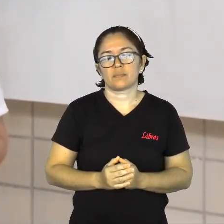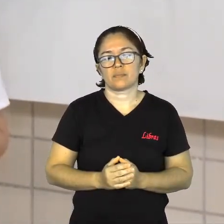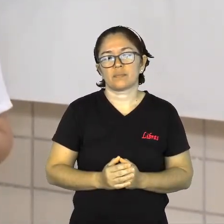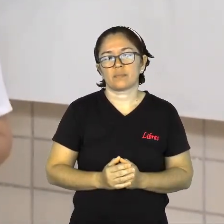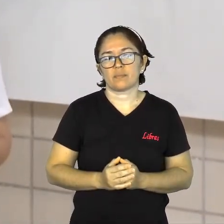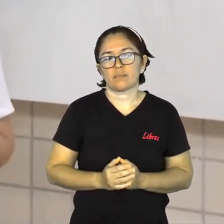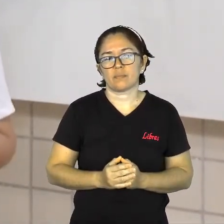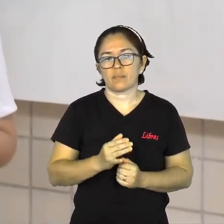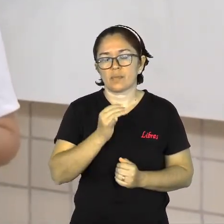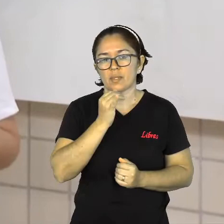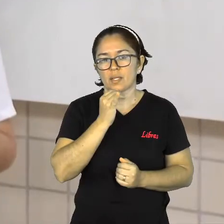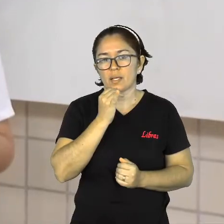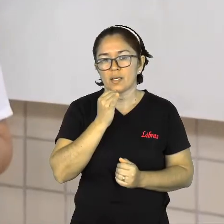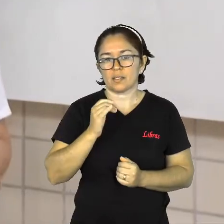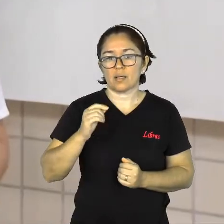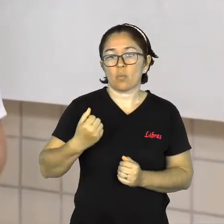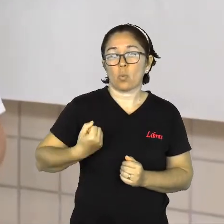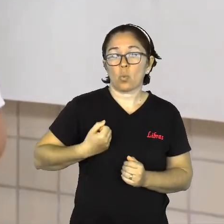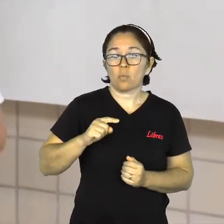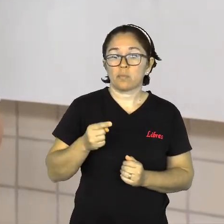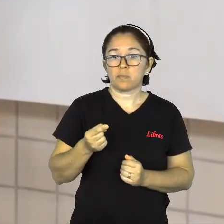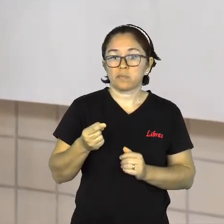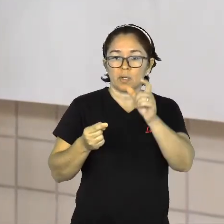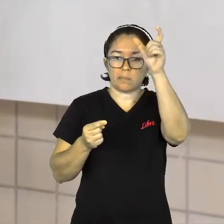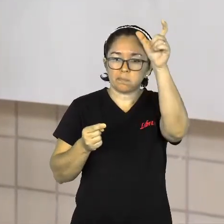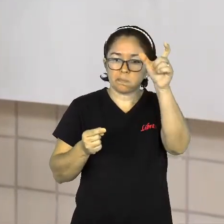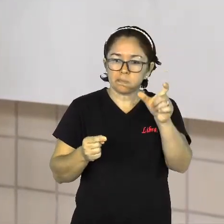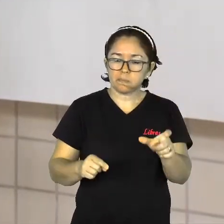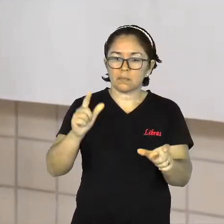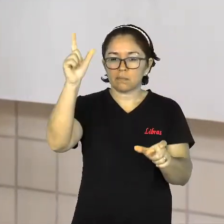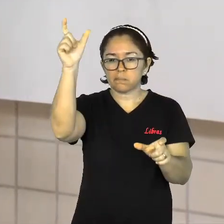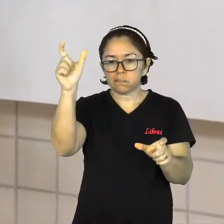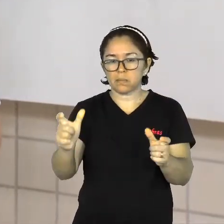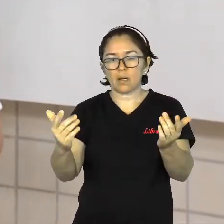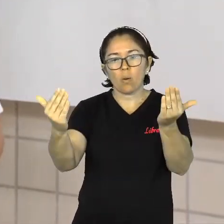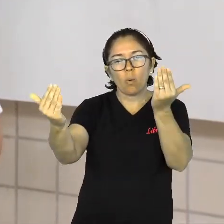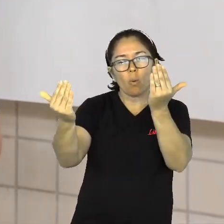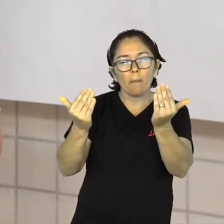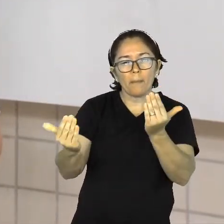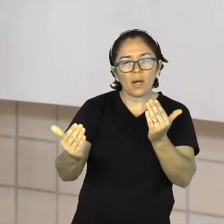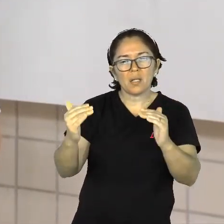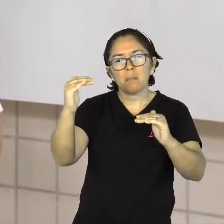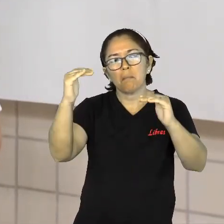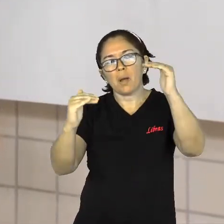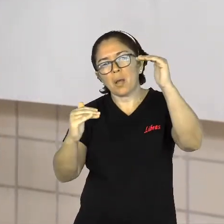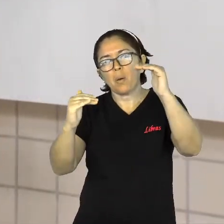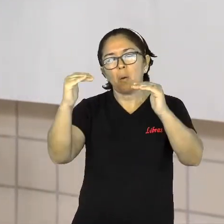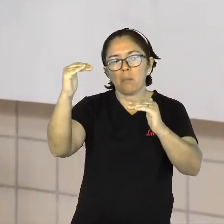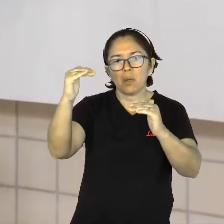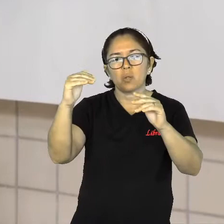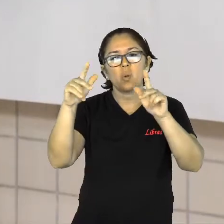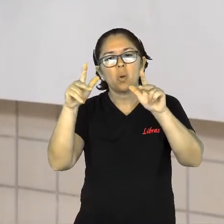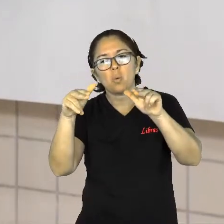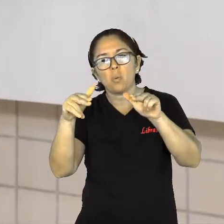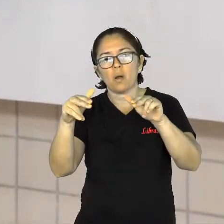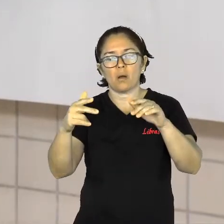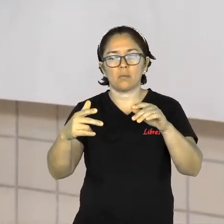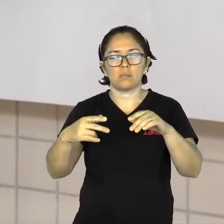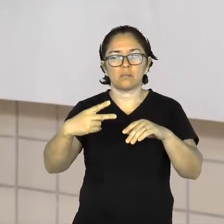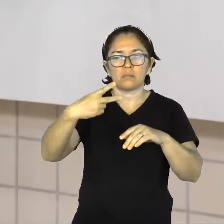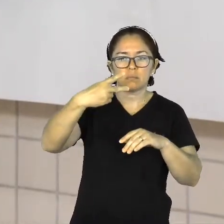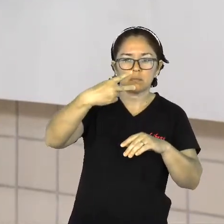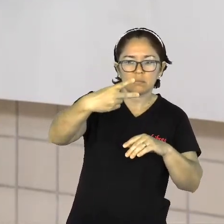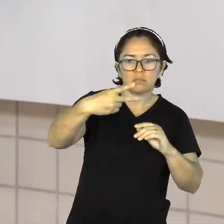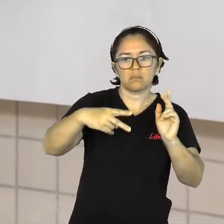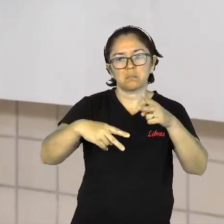que eu comparo o número decimal, se ele é maior, se ele é menor, se ele é igual. E no final nós fizemos uma atividadezinha